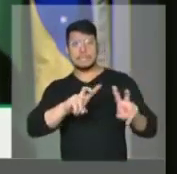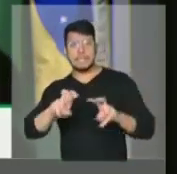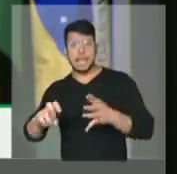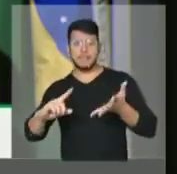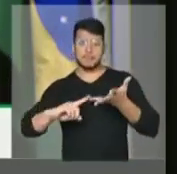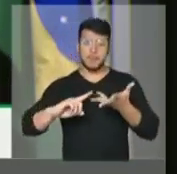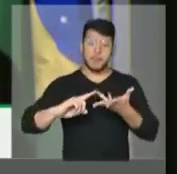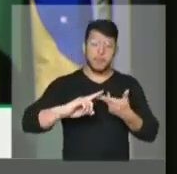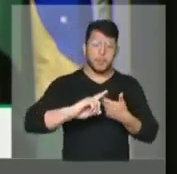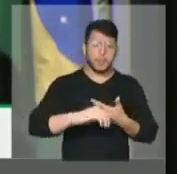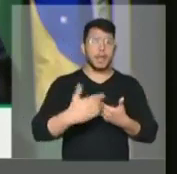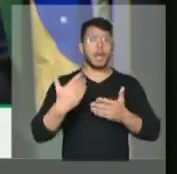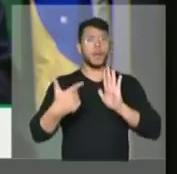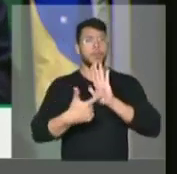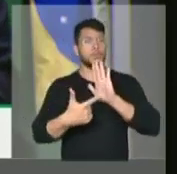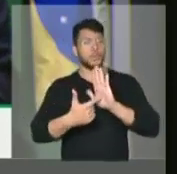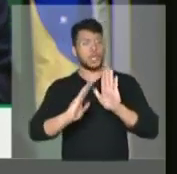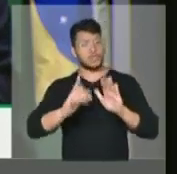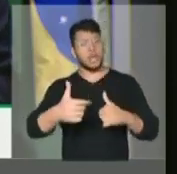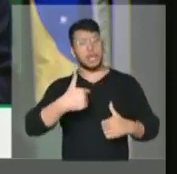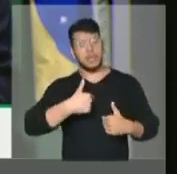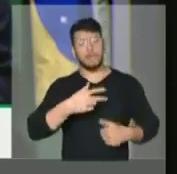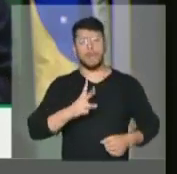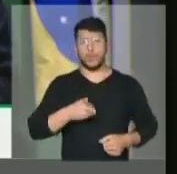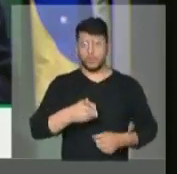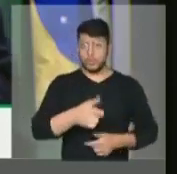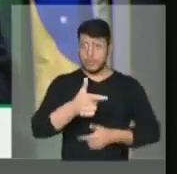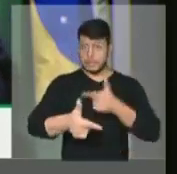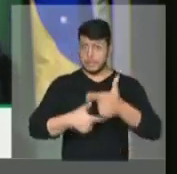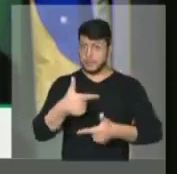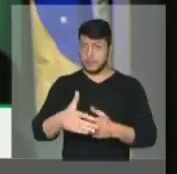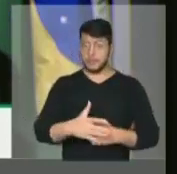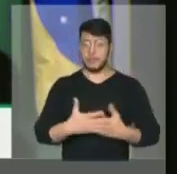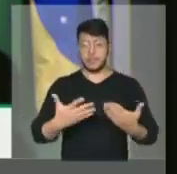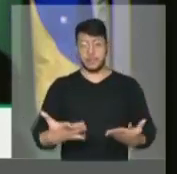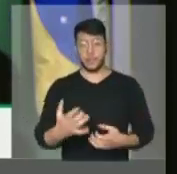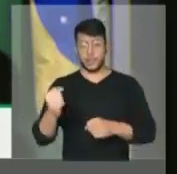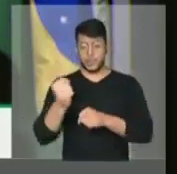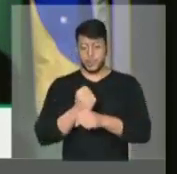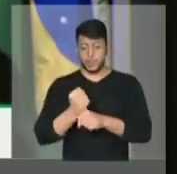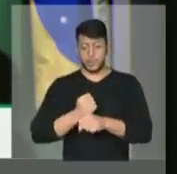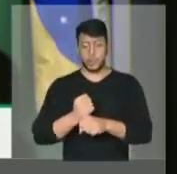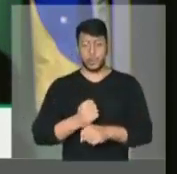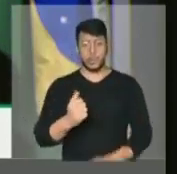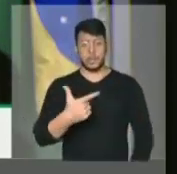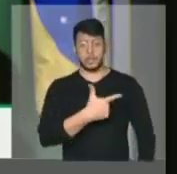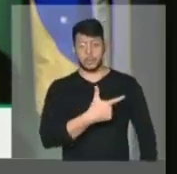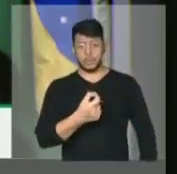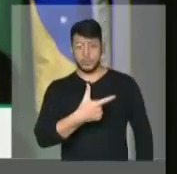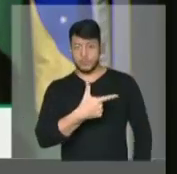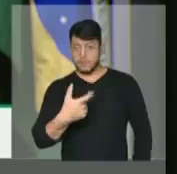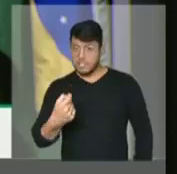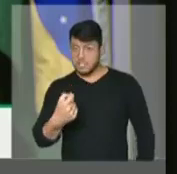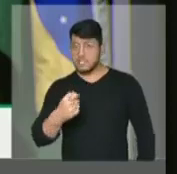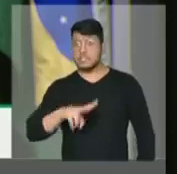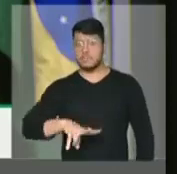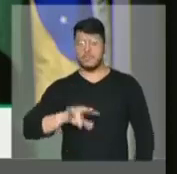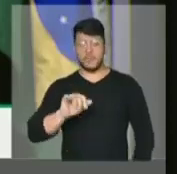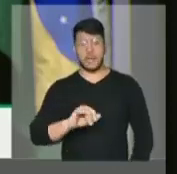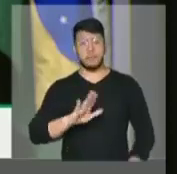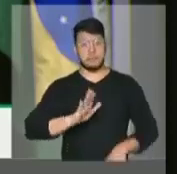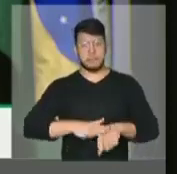seguirão como bandeiras do meu mandato. Para 2020, ainda há muito que se fazer,